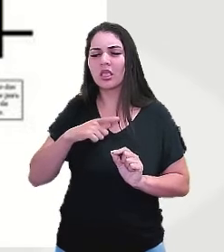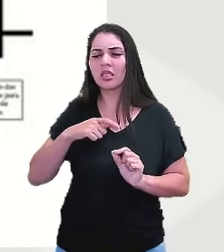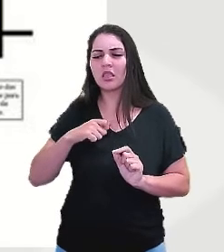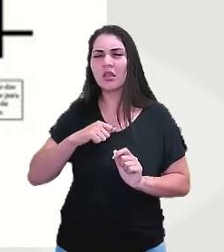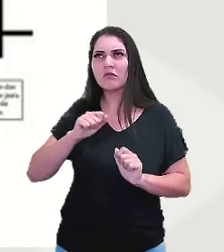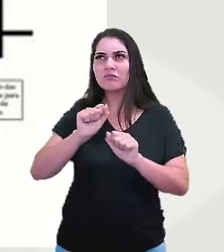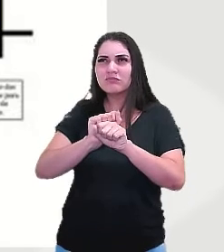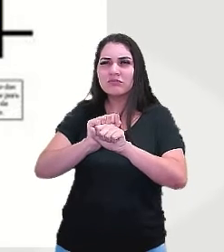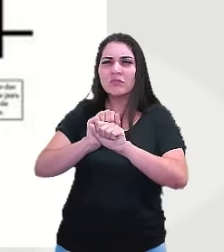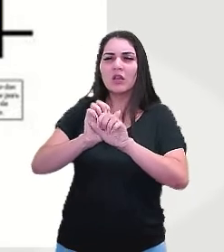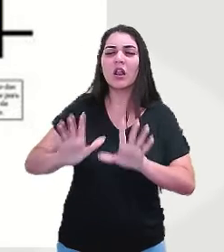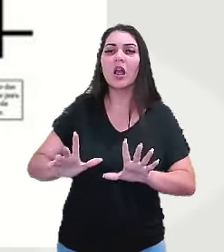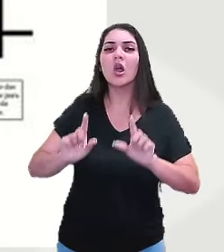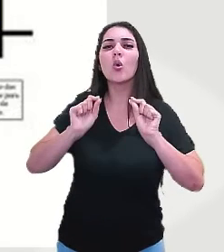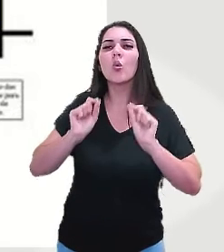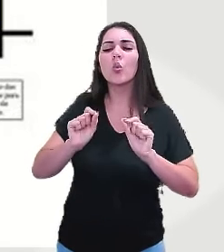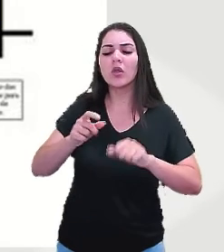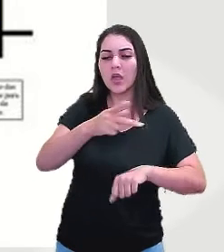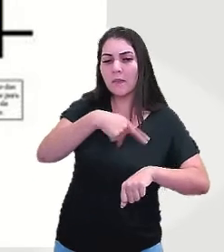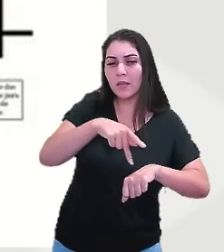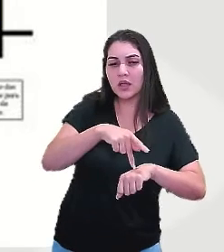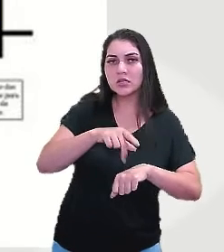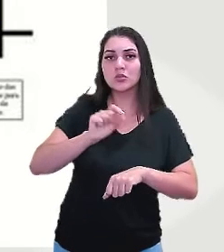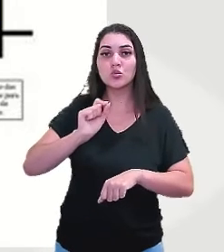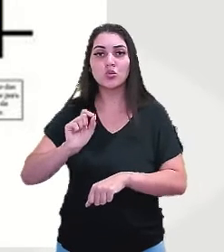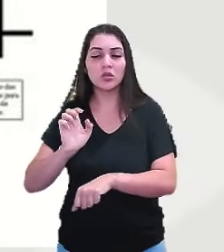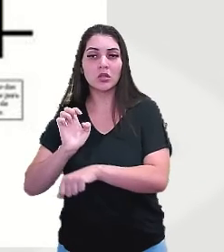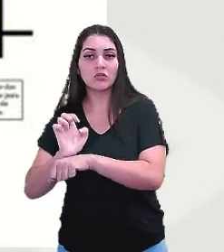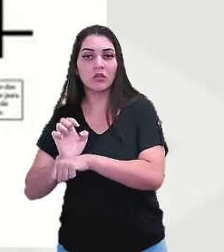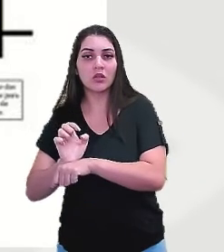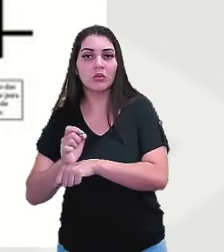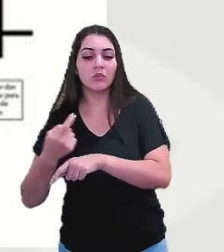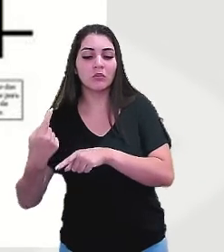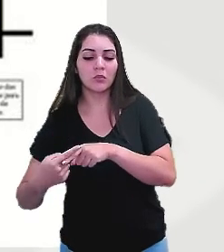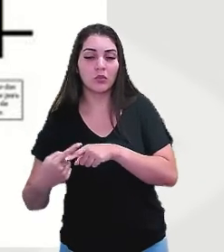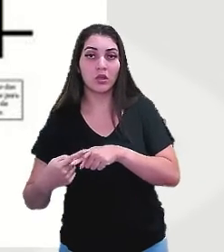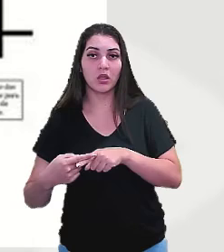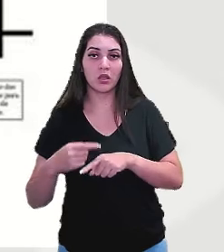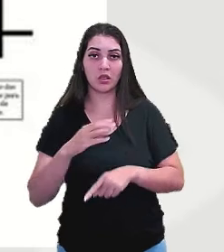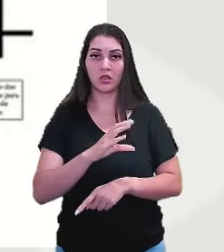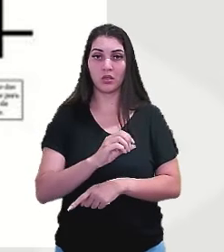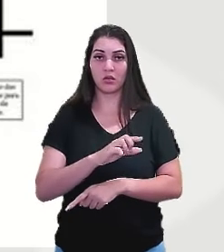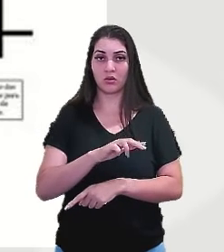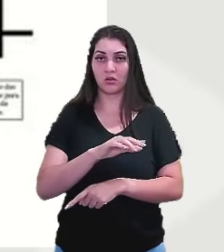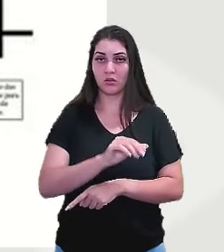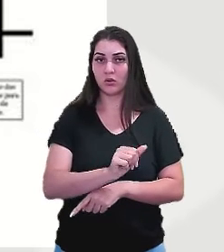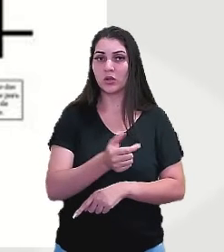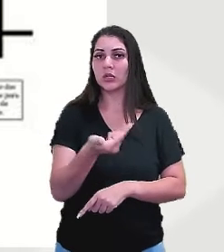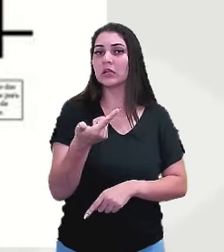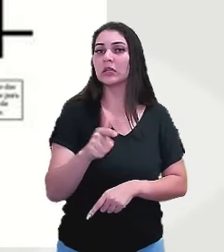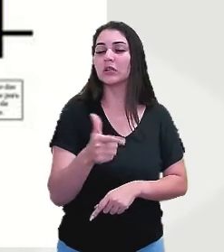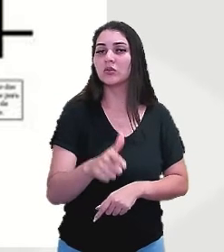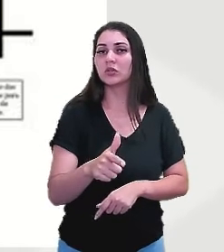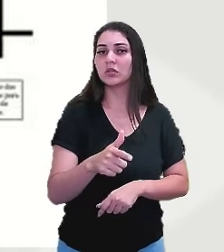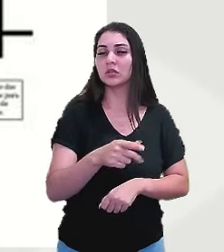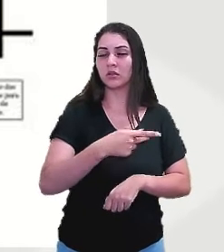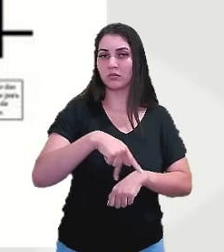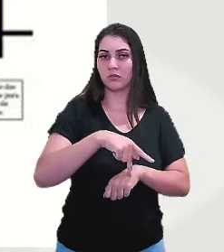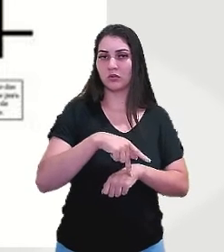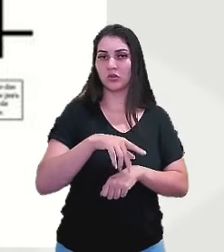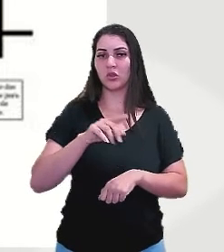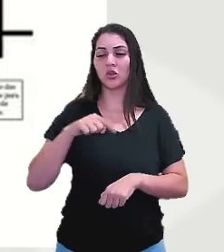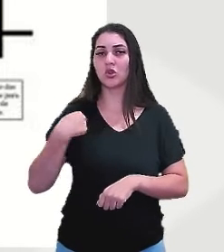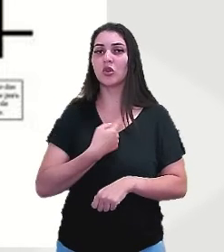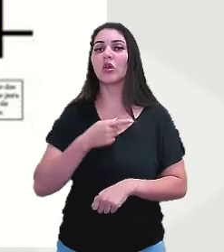que era nação e do que era Estado. Por quê? Porque no período colonial não existia uma nação. Nós éramos um